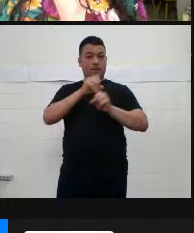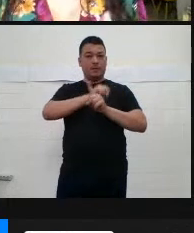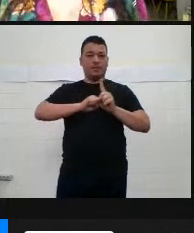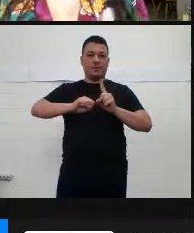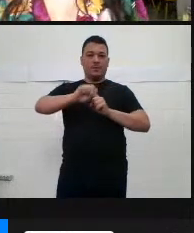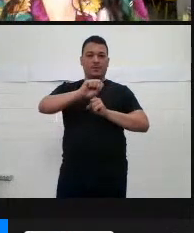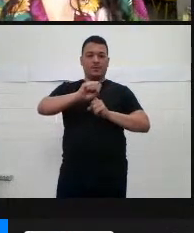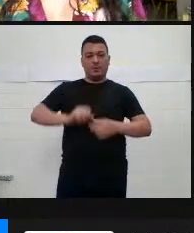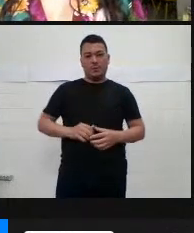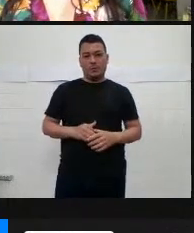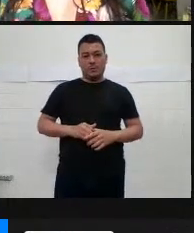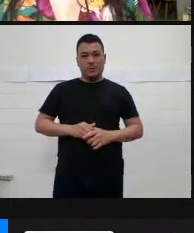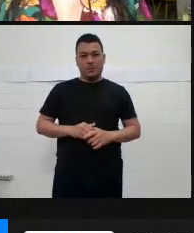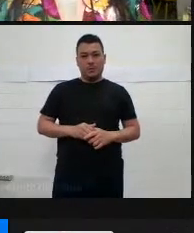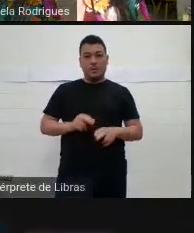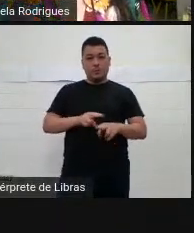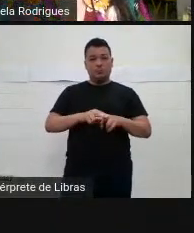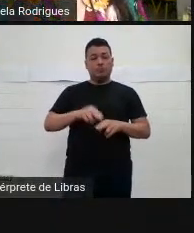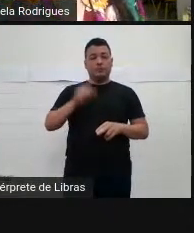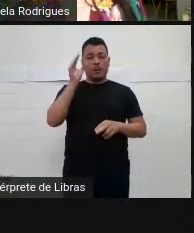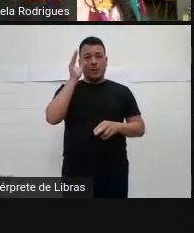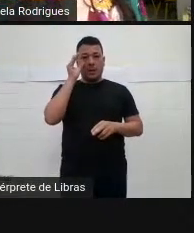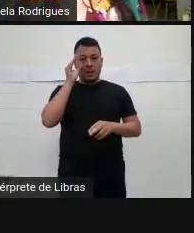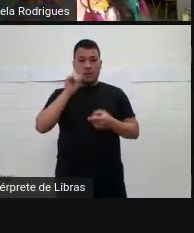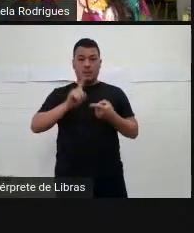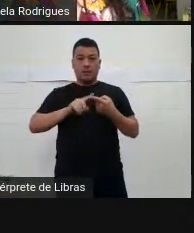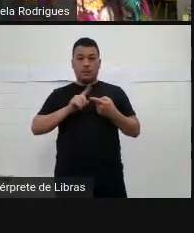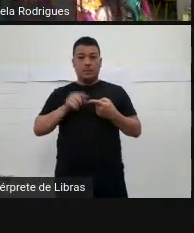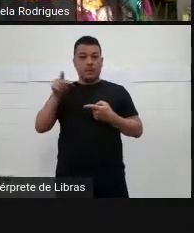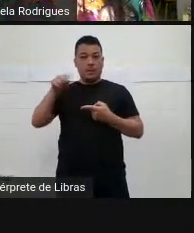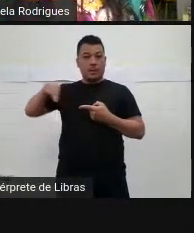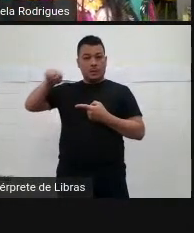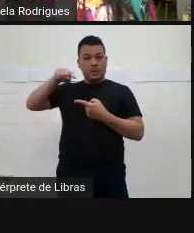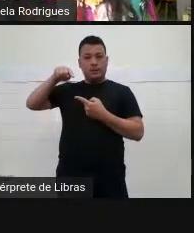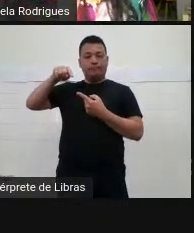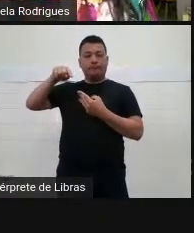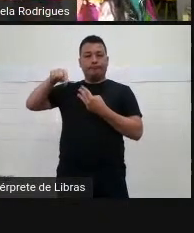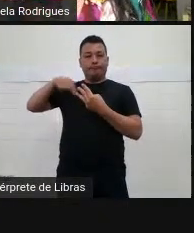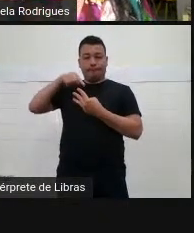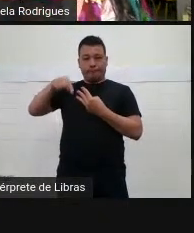social. E é interessante pensar, né, nessa dimensão,